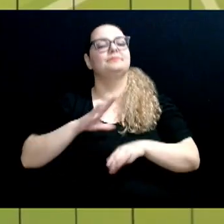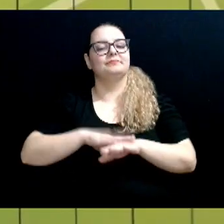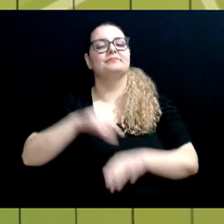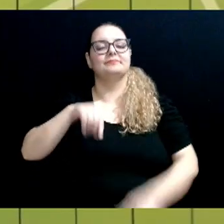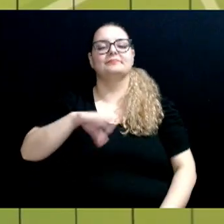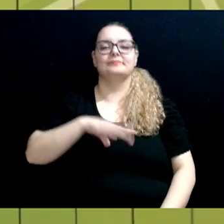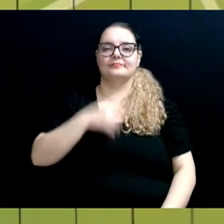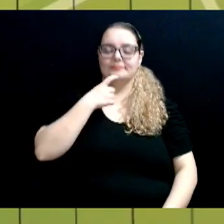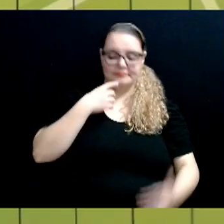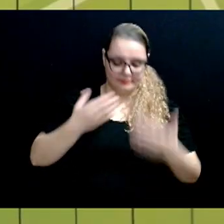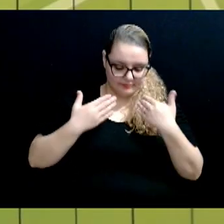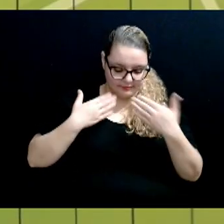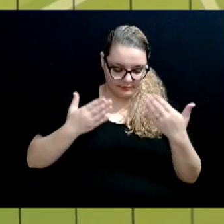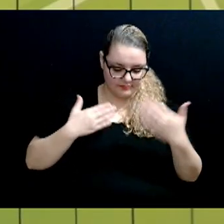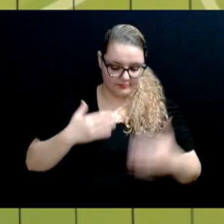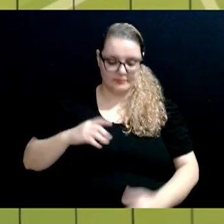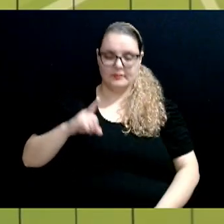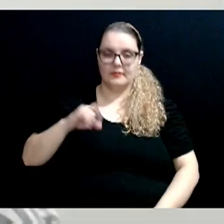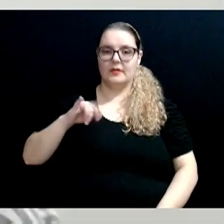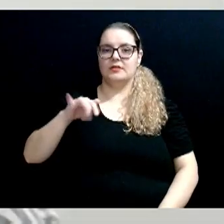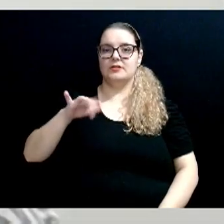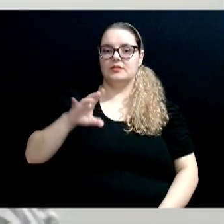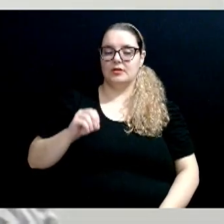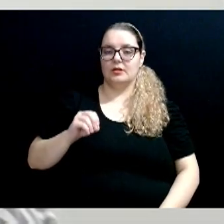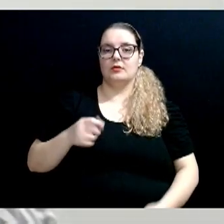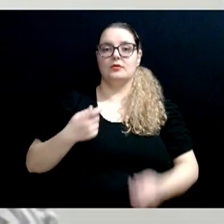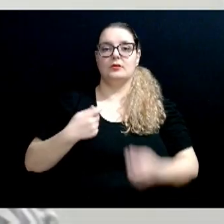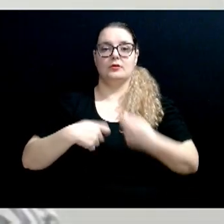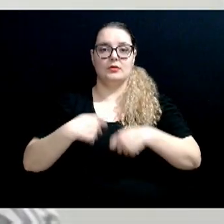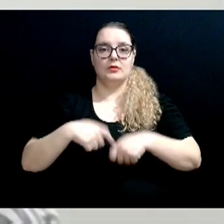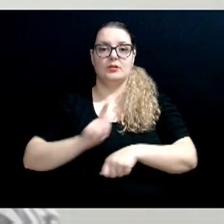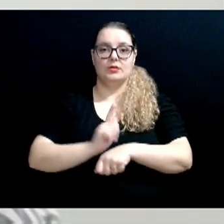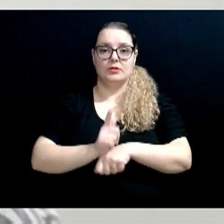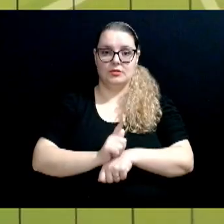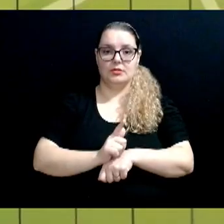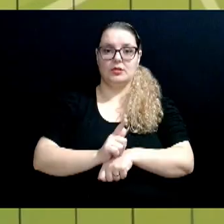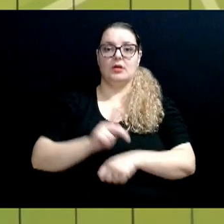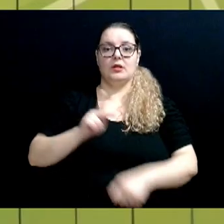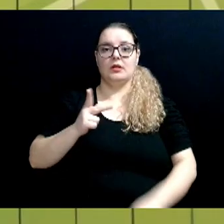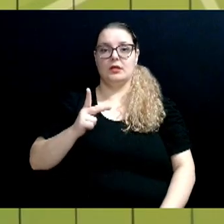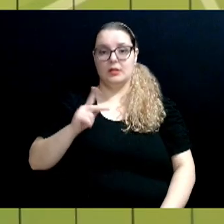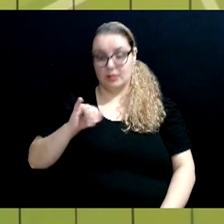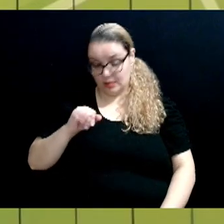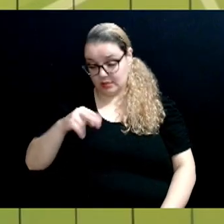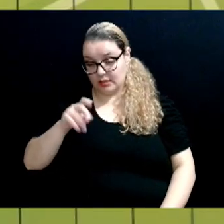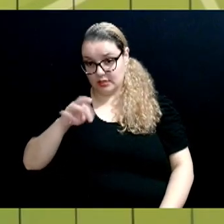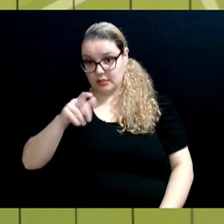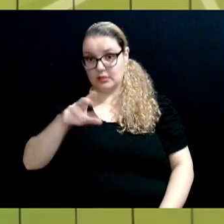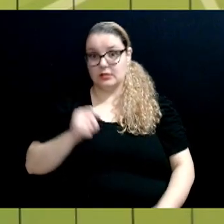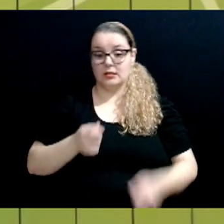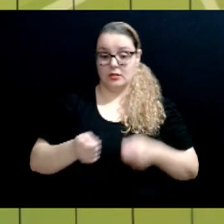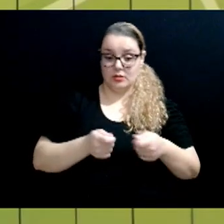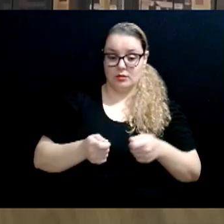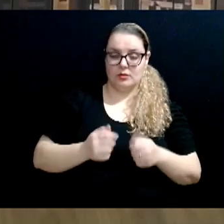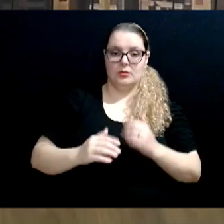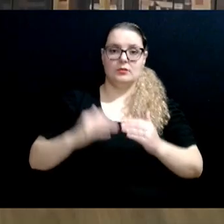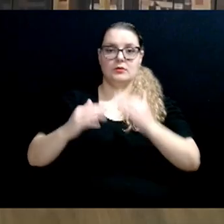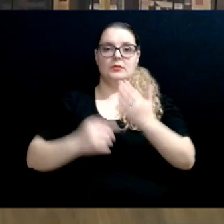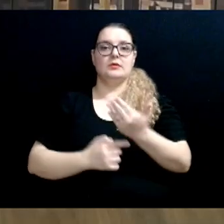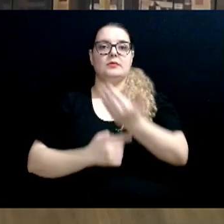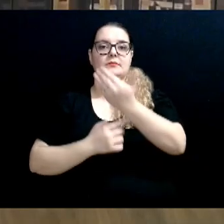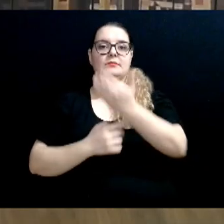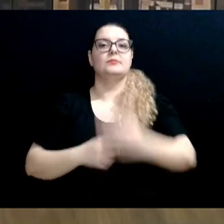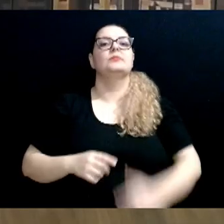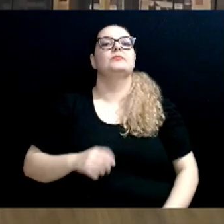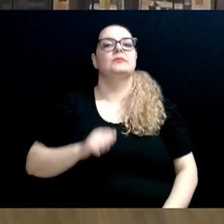com Diego Pinto, da Gerência de Integração, Controle e Desenvolvimento Tecnológico da Sanasa. Diego, seja muito